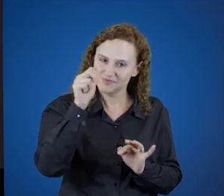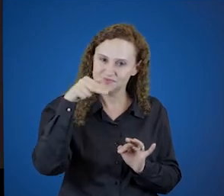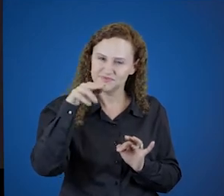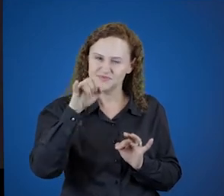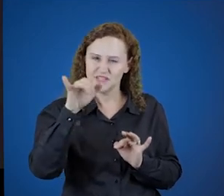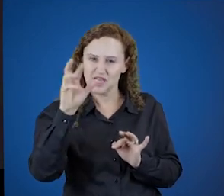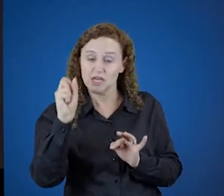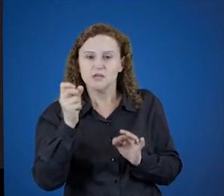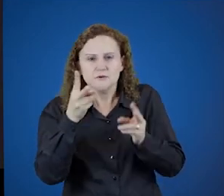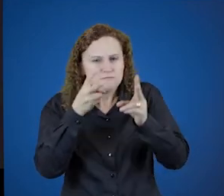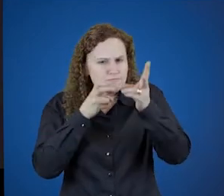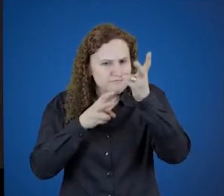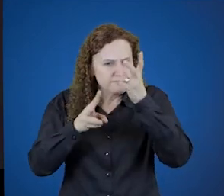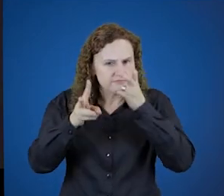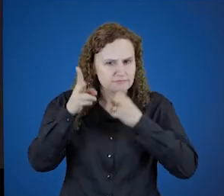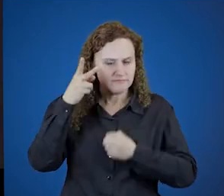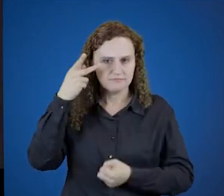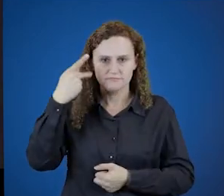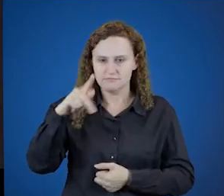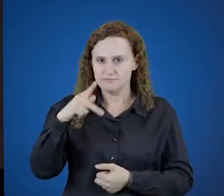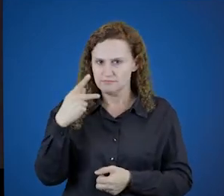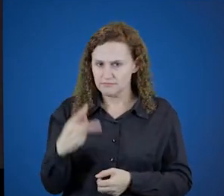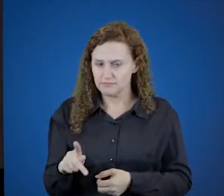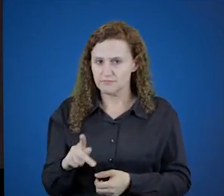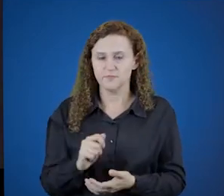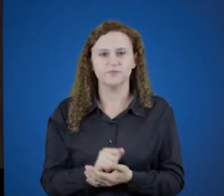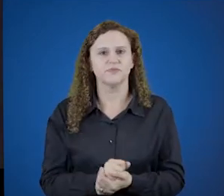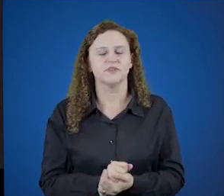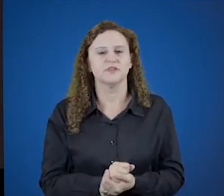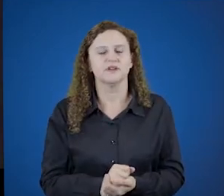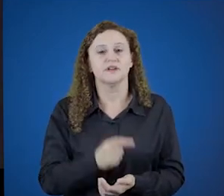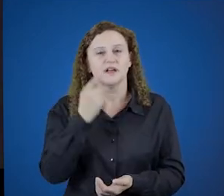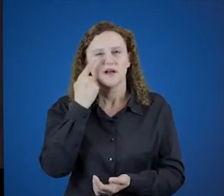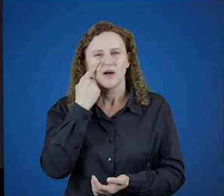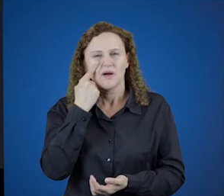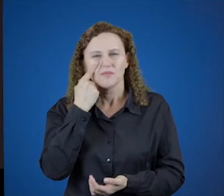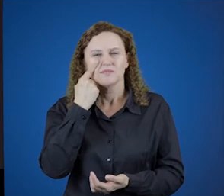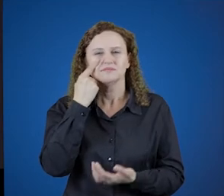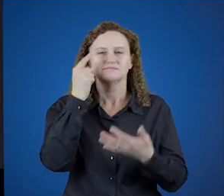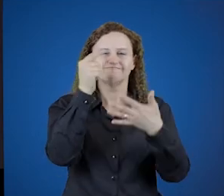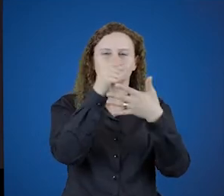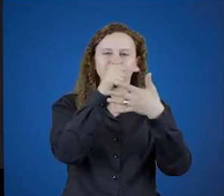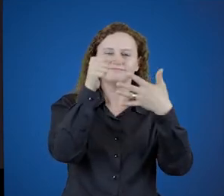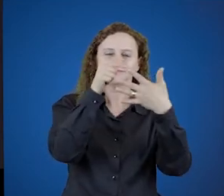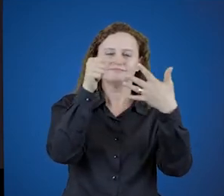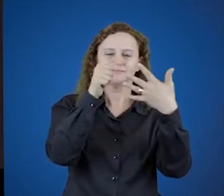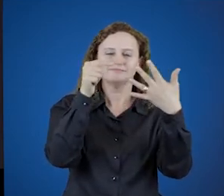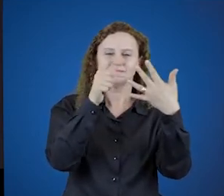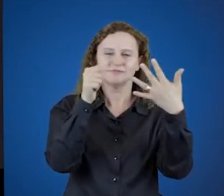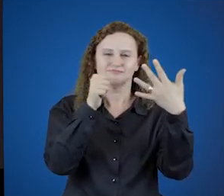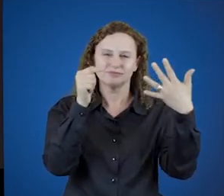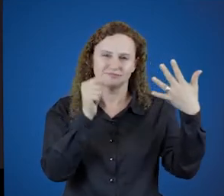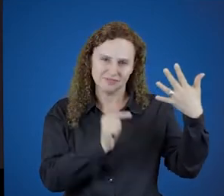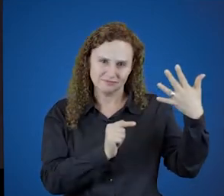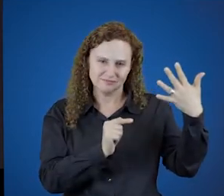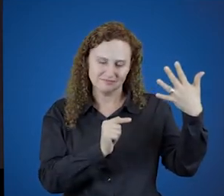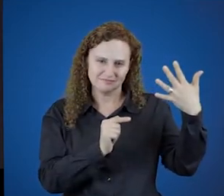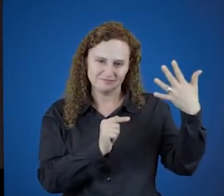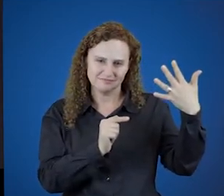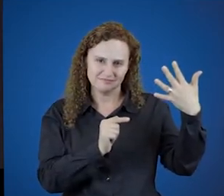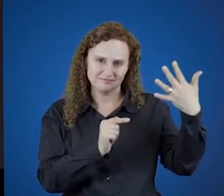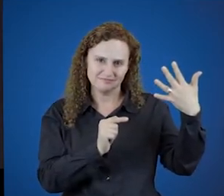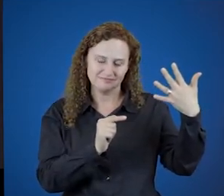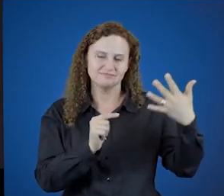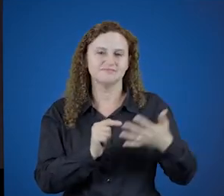Observe o genitivo plural da primeira declinação a terminação era Arão esperaram lunaro Now taram